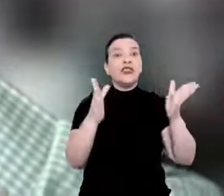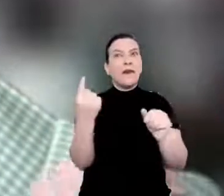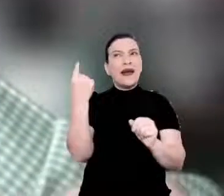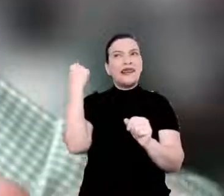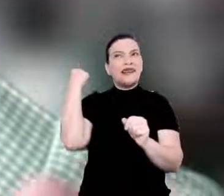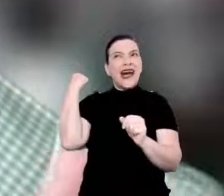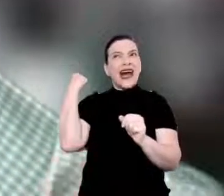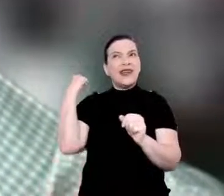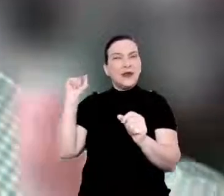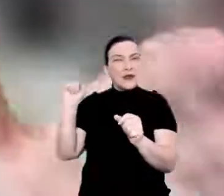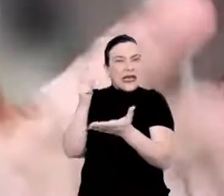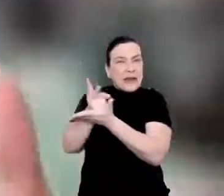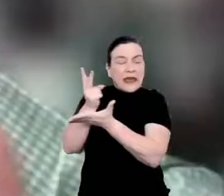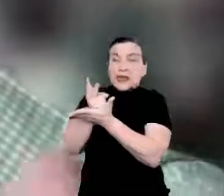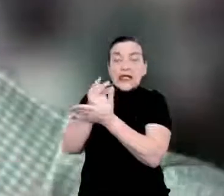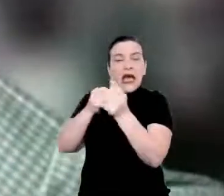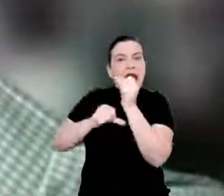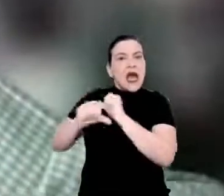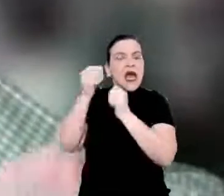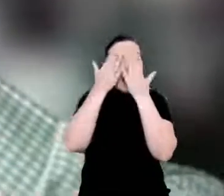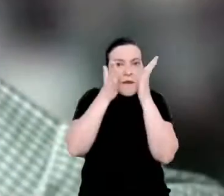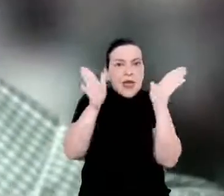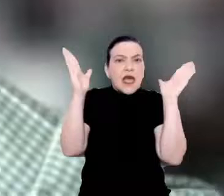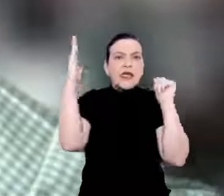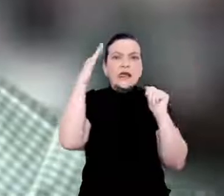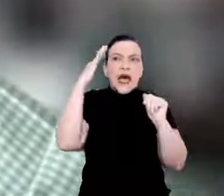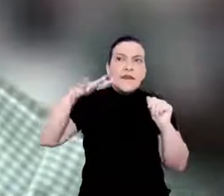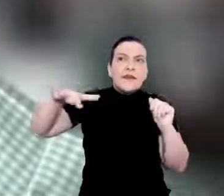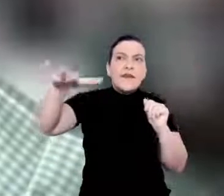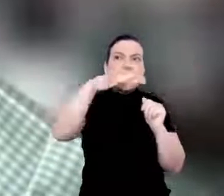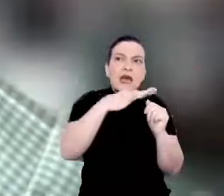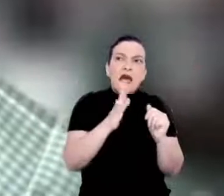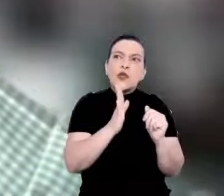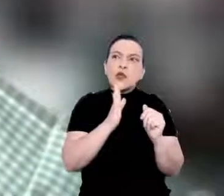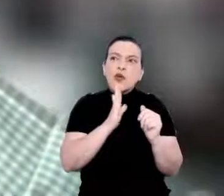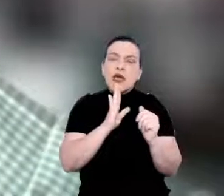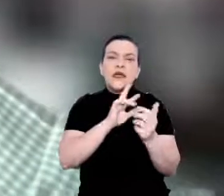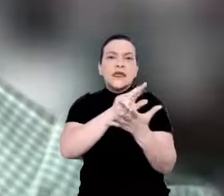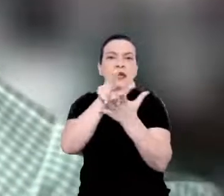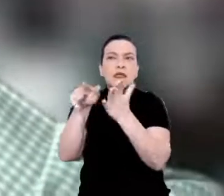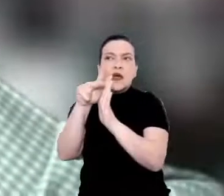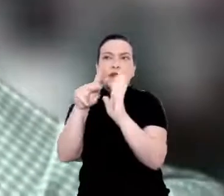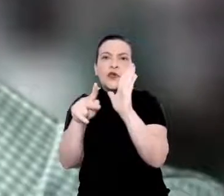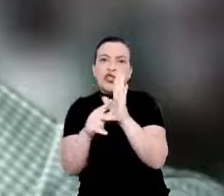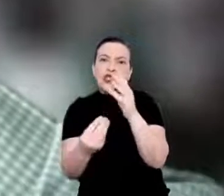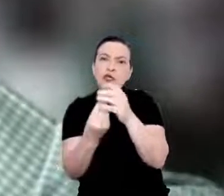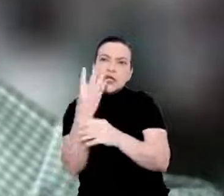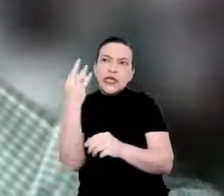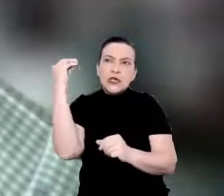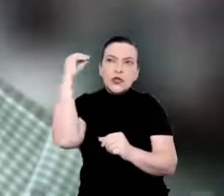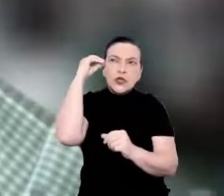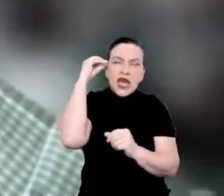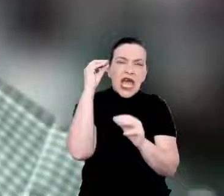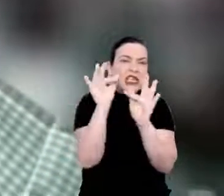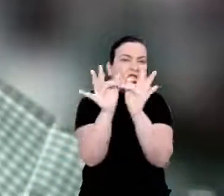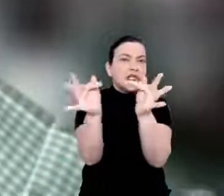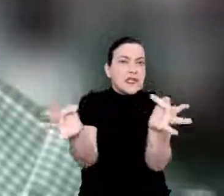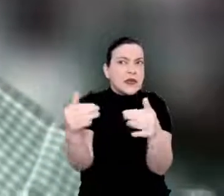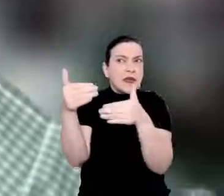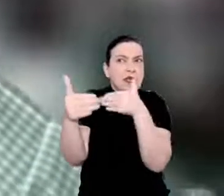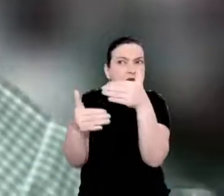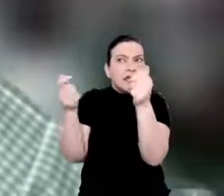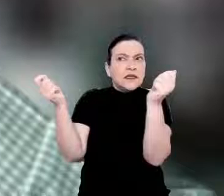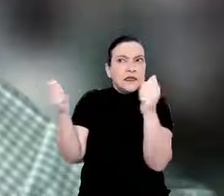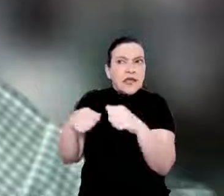chama as franjas do mercado, que seja a periferia do mercado, não centro, com projetos piloto, nada grandiosos que podem ser